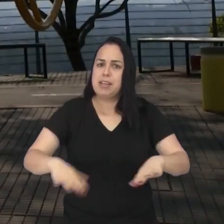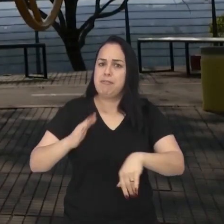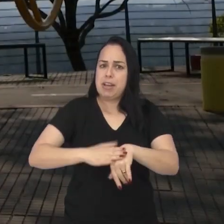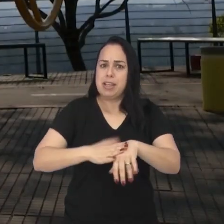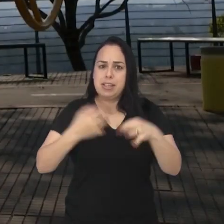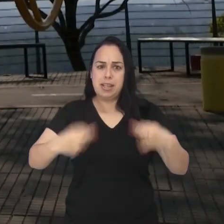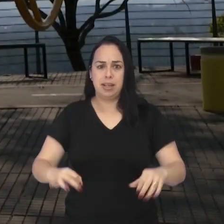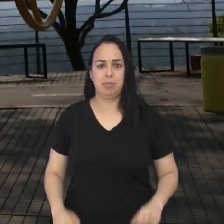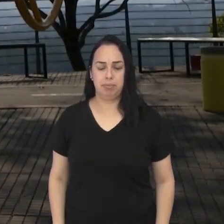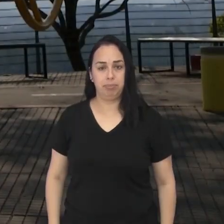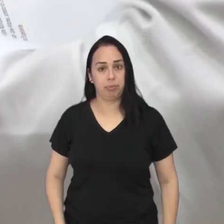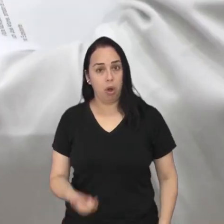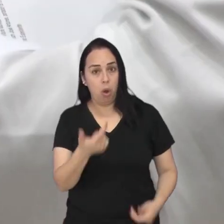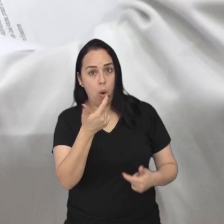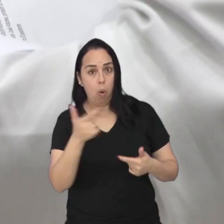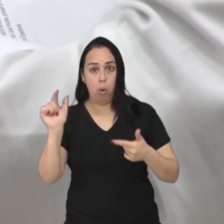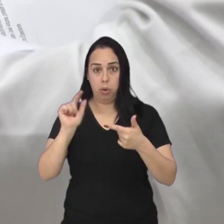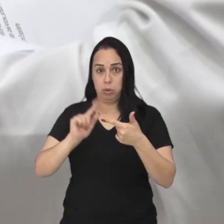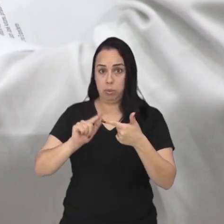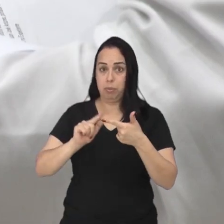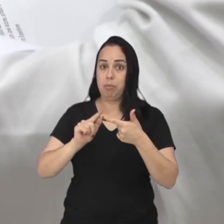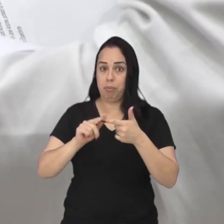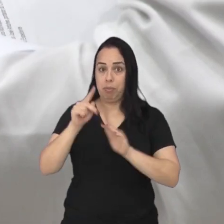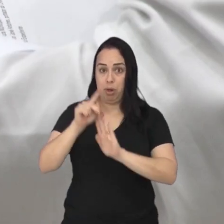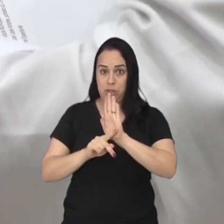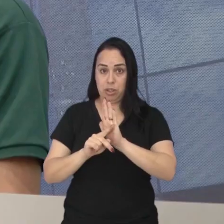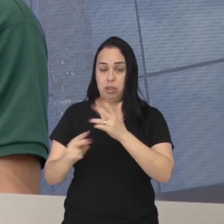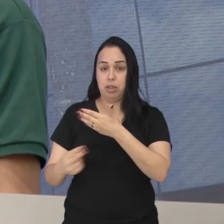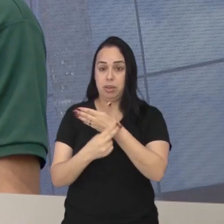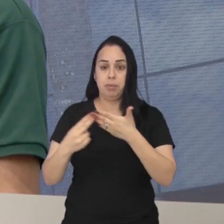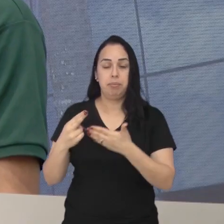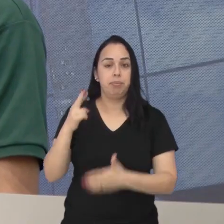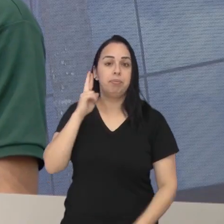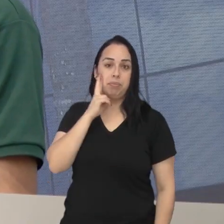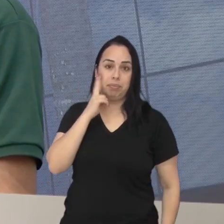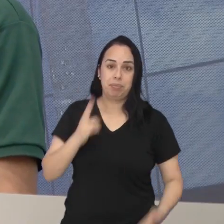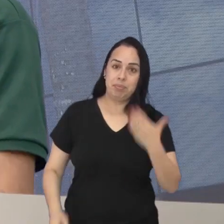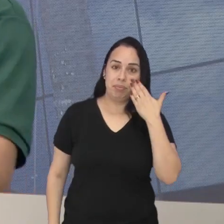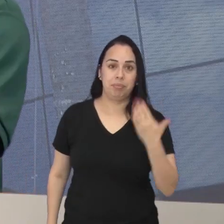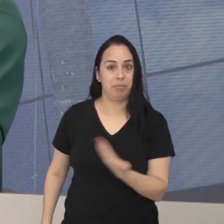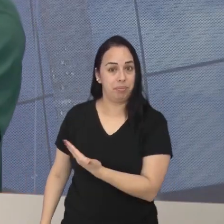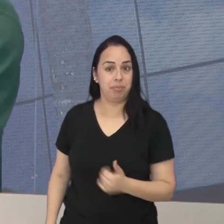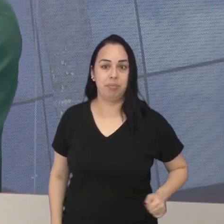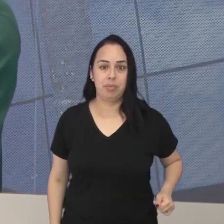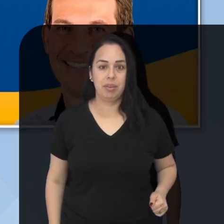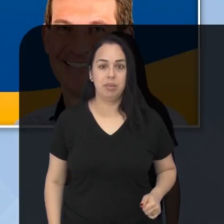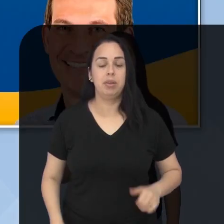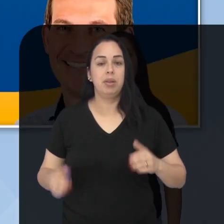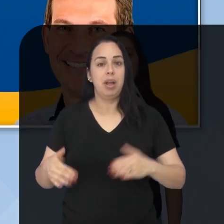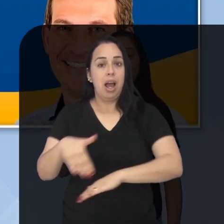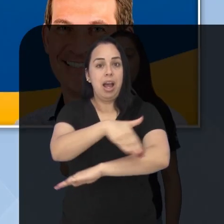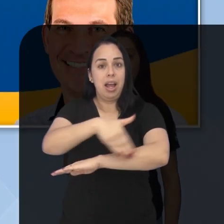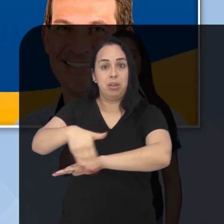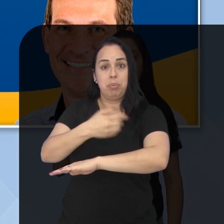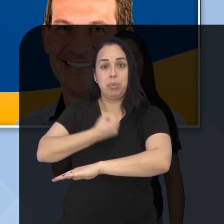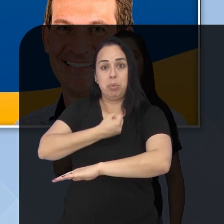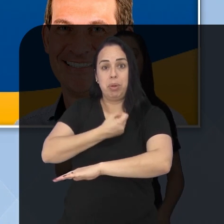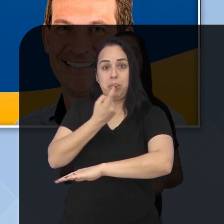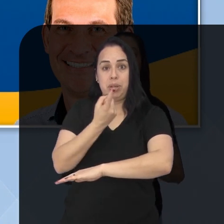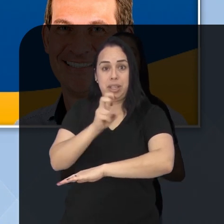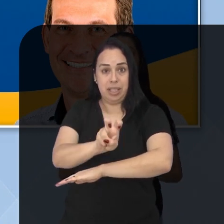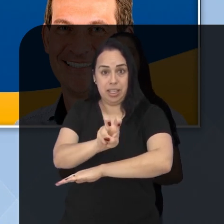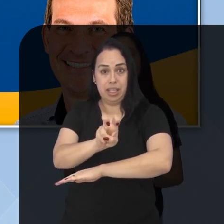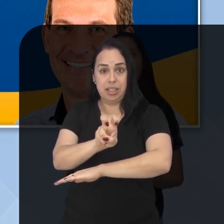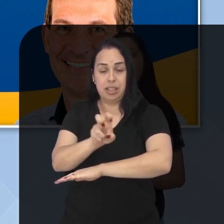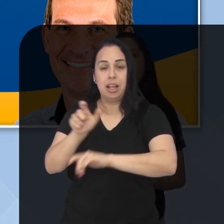dos aparelhos públicos. Outro projeto aprovado, este de autoria do vereador Renato Santiago, vai denominar a Rua 15